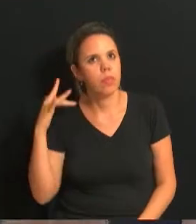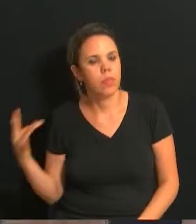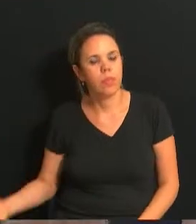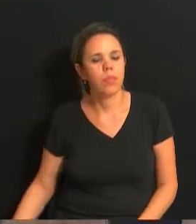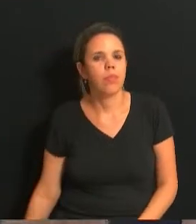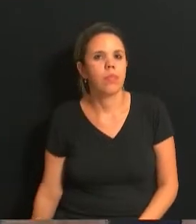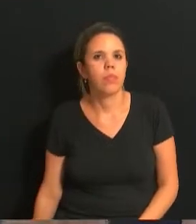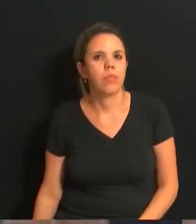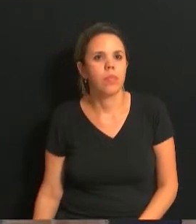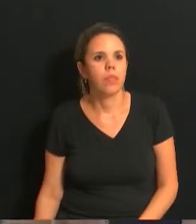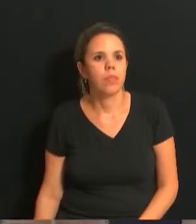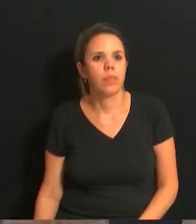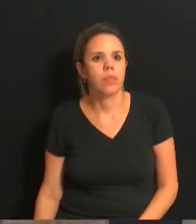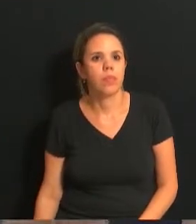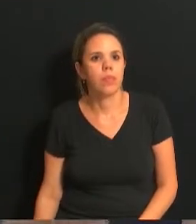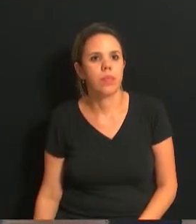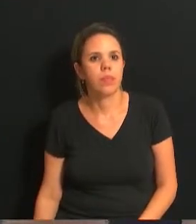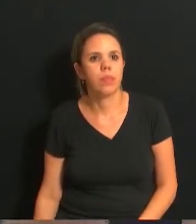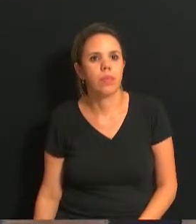Calixto.